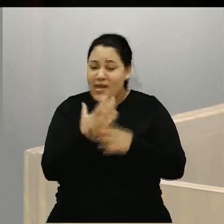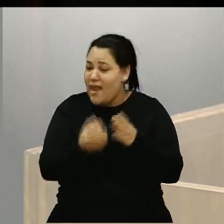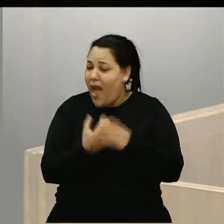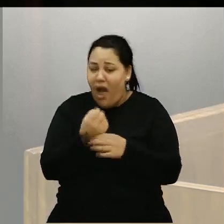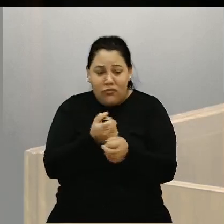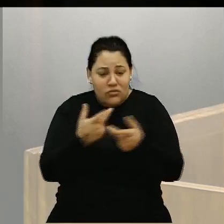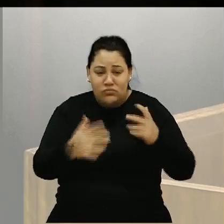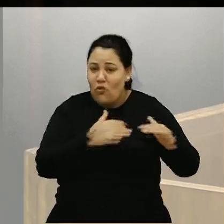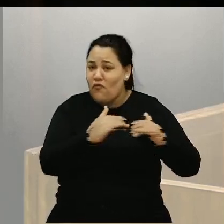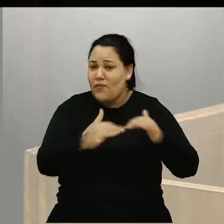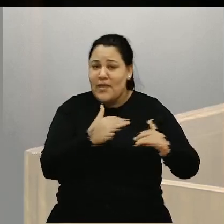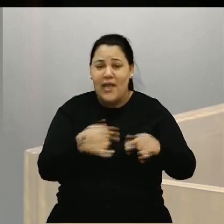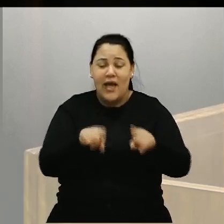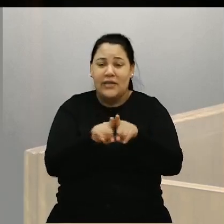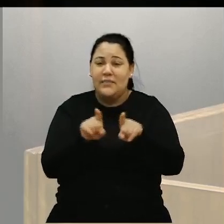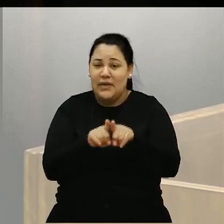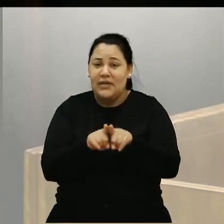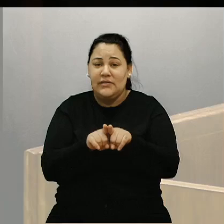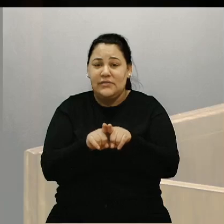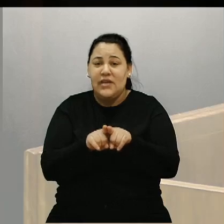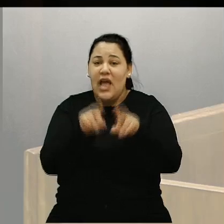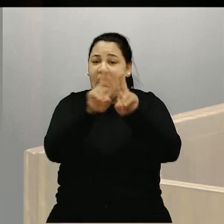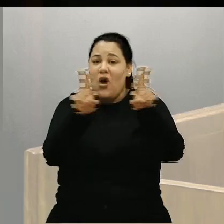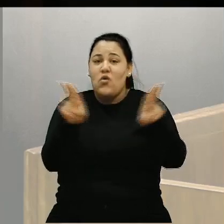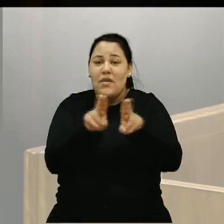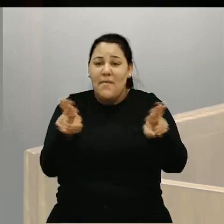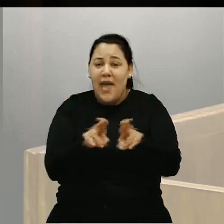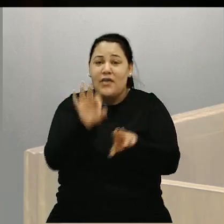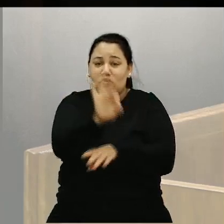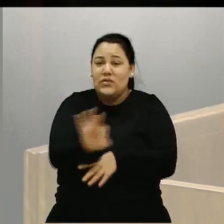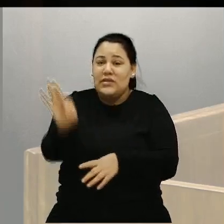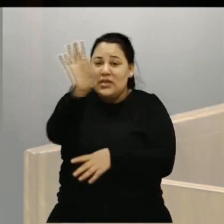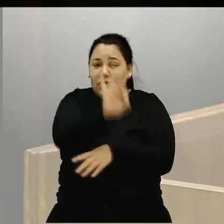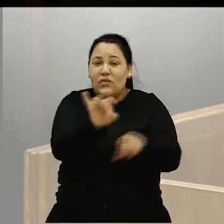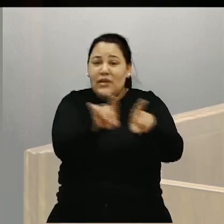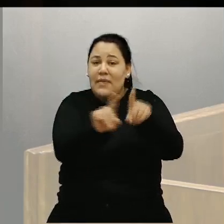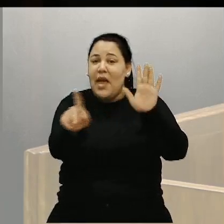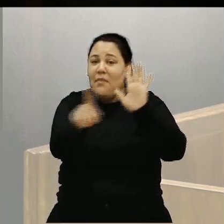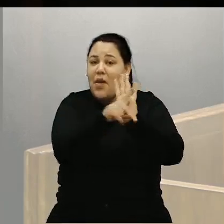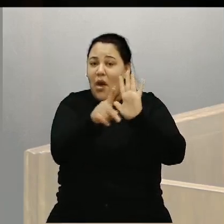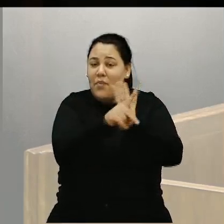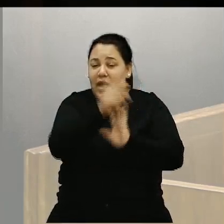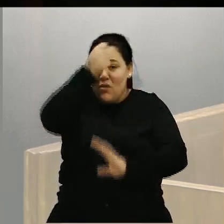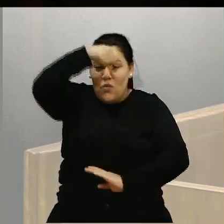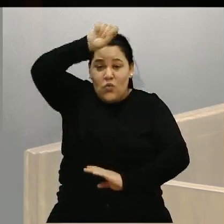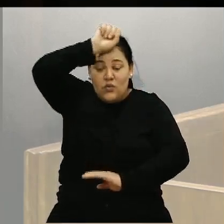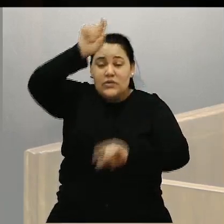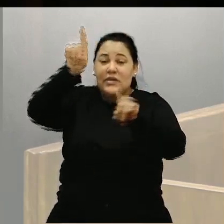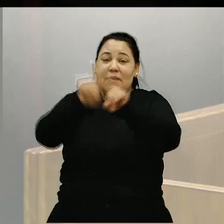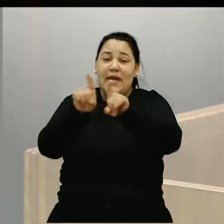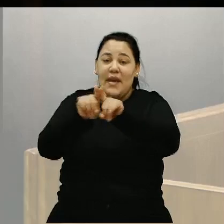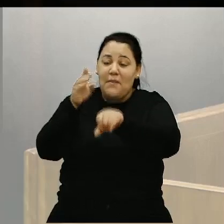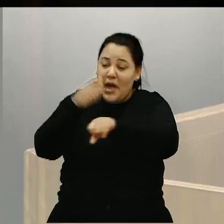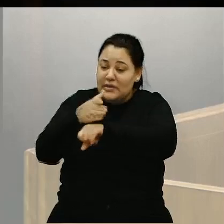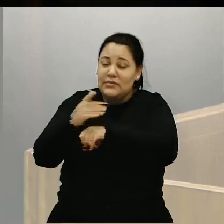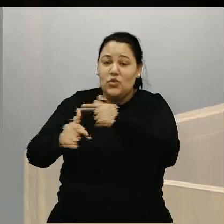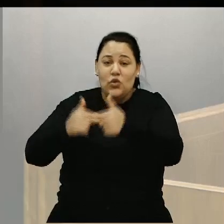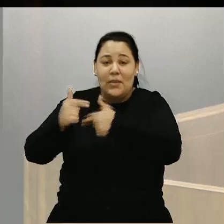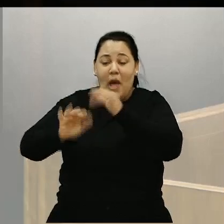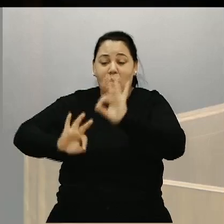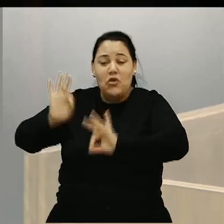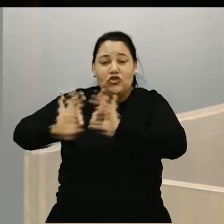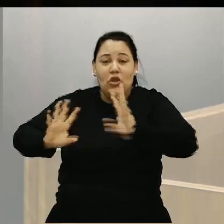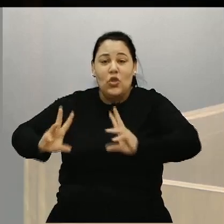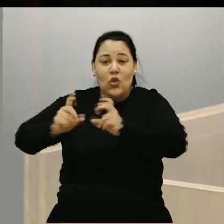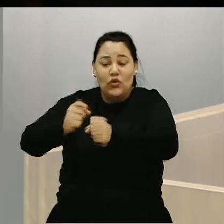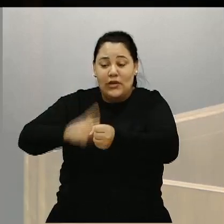medida em que a Unimed, o Círculo e a própria UX entram no processo, a